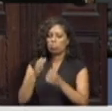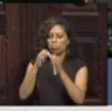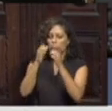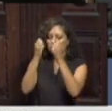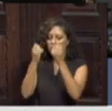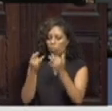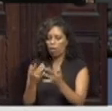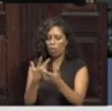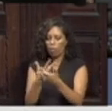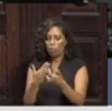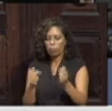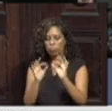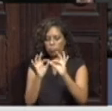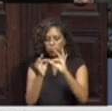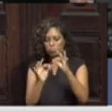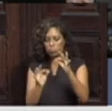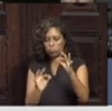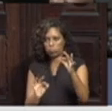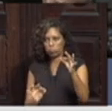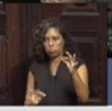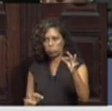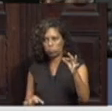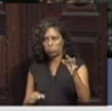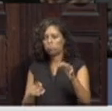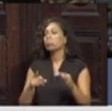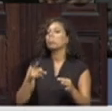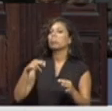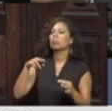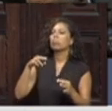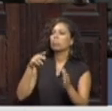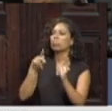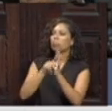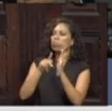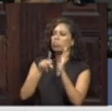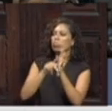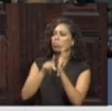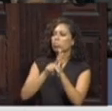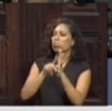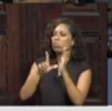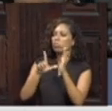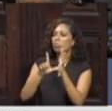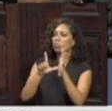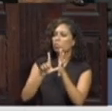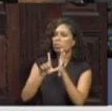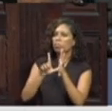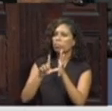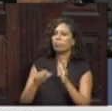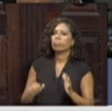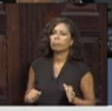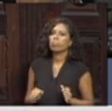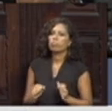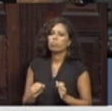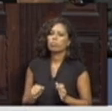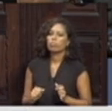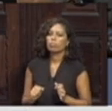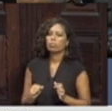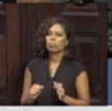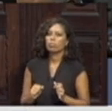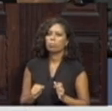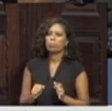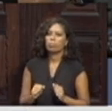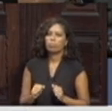do deputado Átila Nunes. De esporte e lazer favorável, de economia, indústria e comércio favorável, com emenda. E de orçamento, finanças, fiscalização